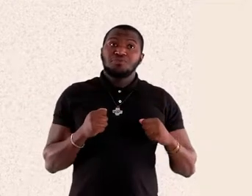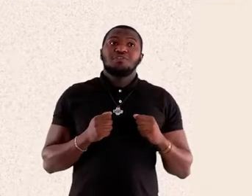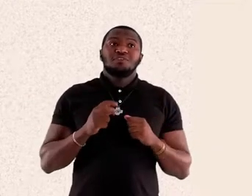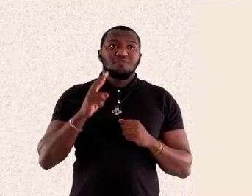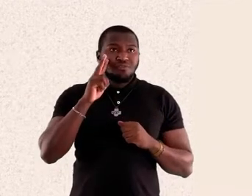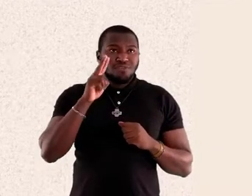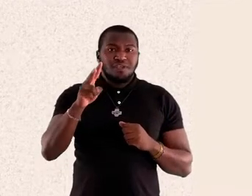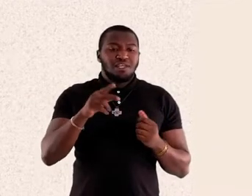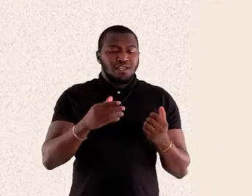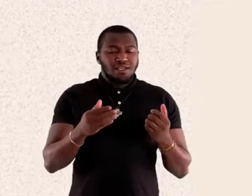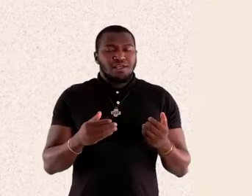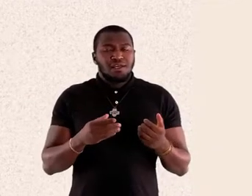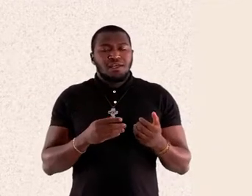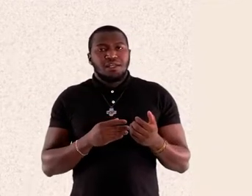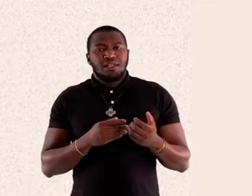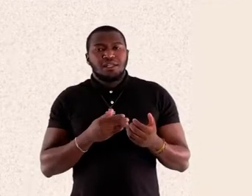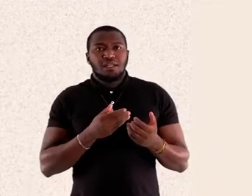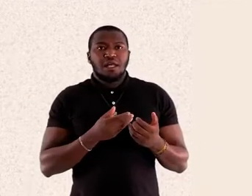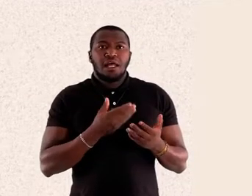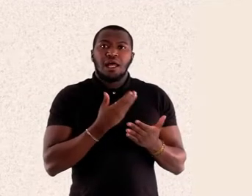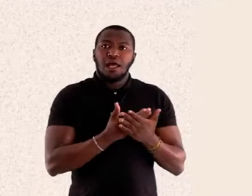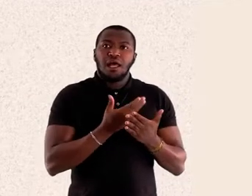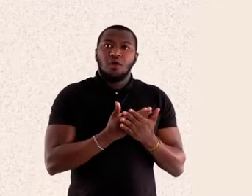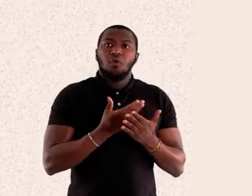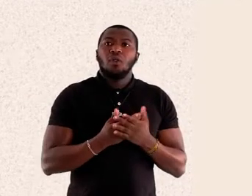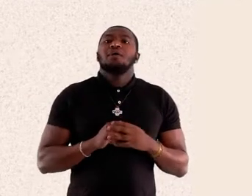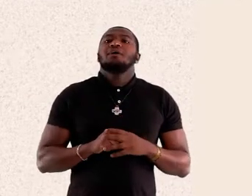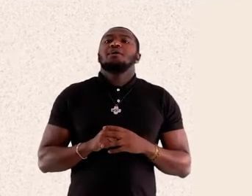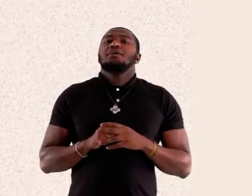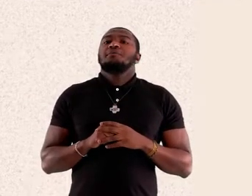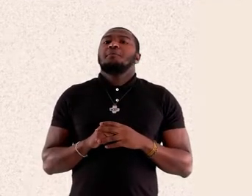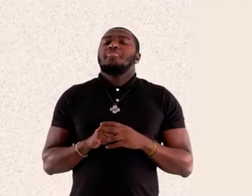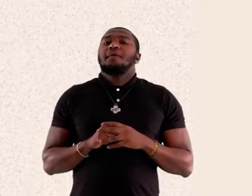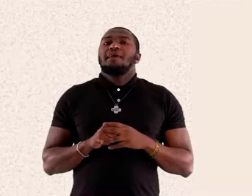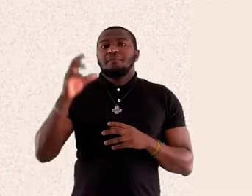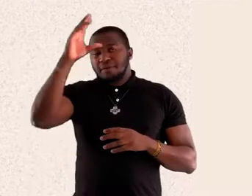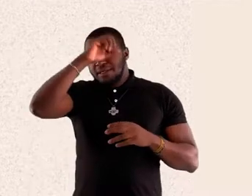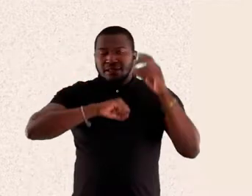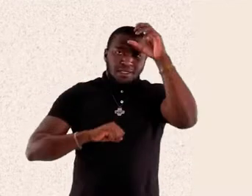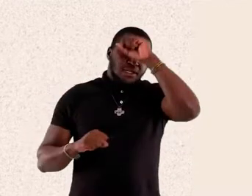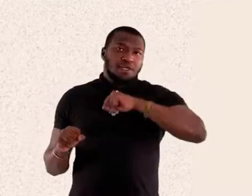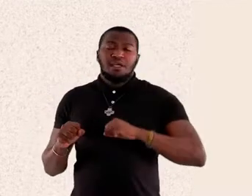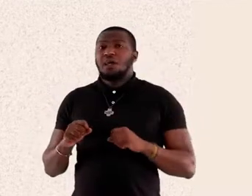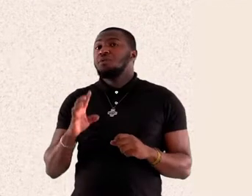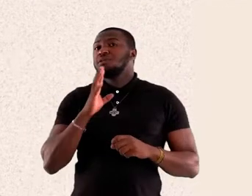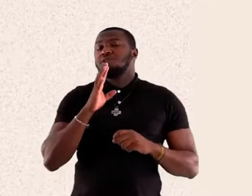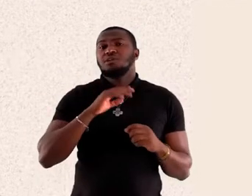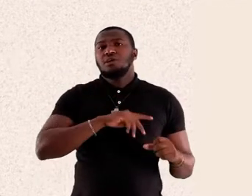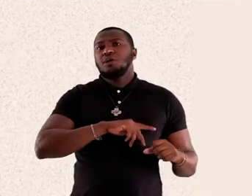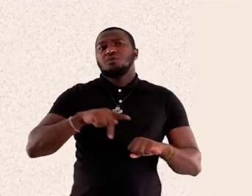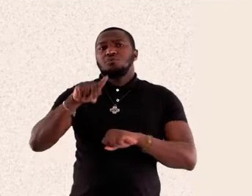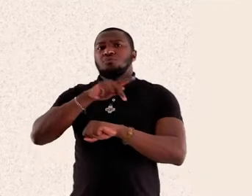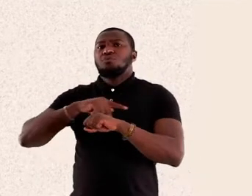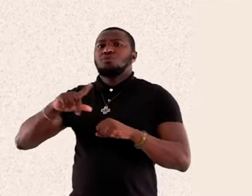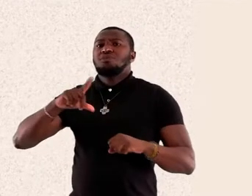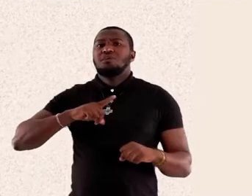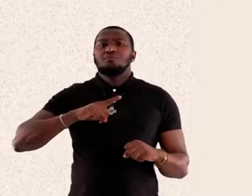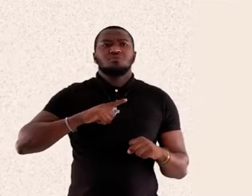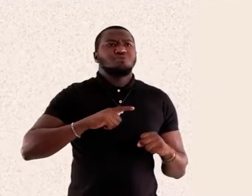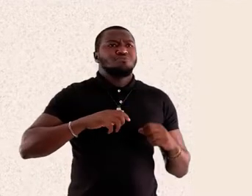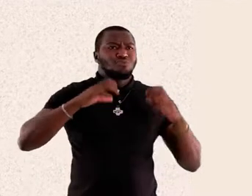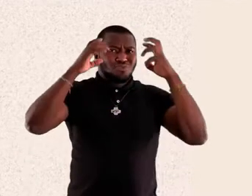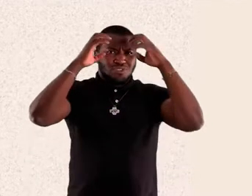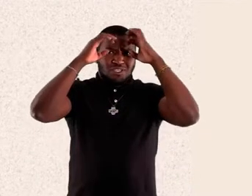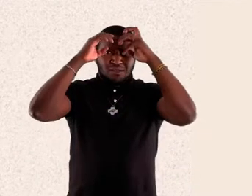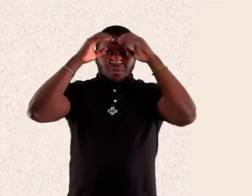uma cientista brasileira super famosa e reconhecidas internacionalmente também ela contou o número de neurônios que nós temos no